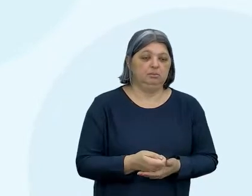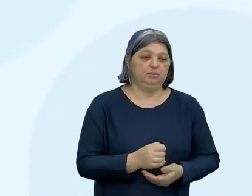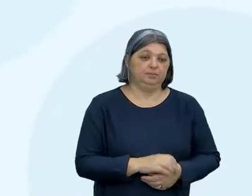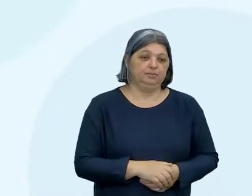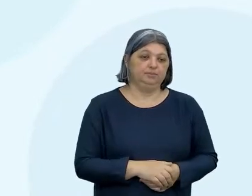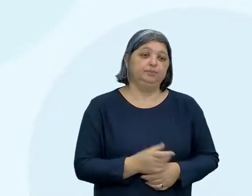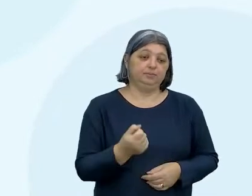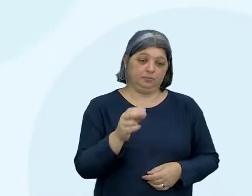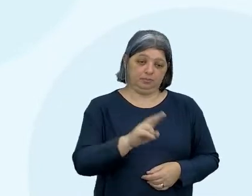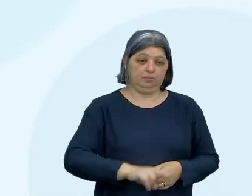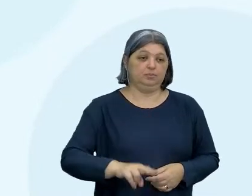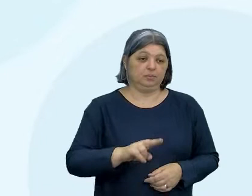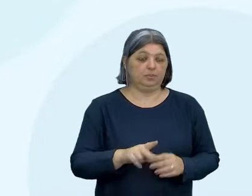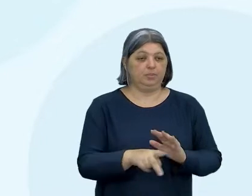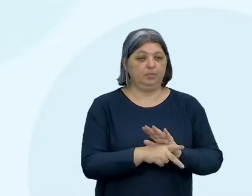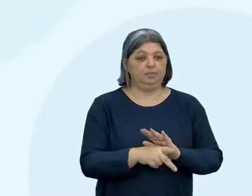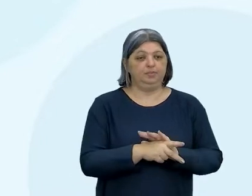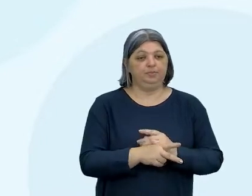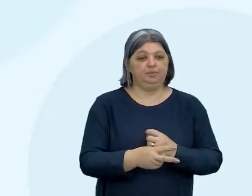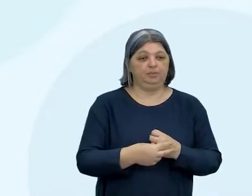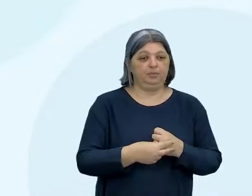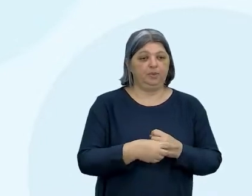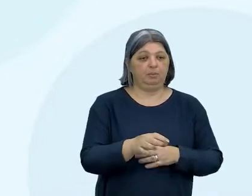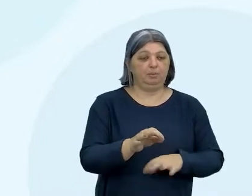usar aí esse verbo planejar...